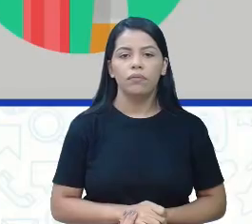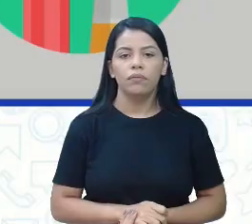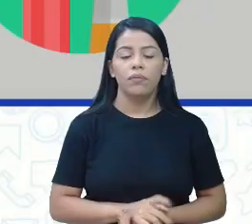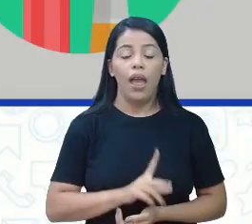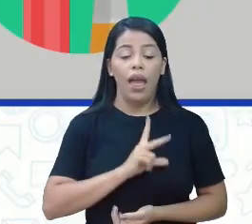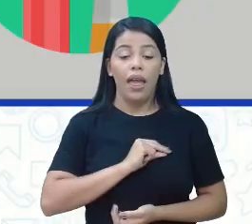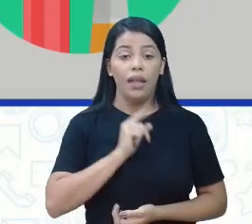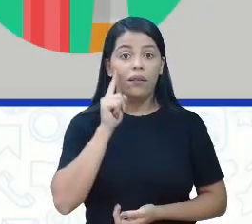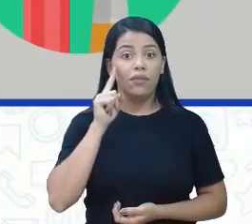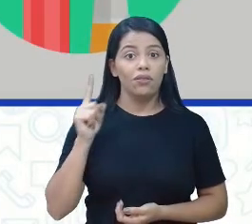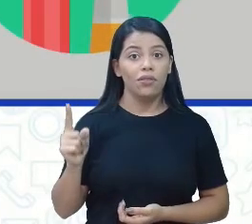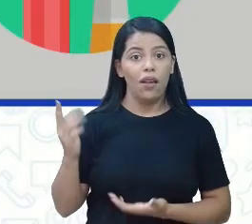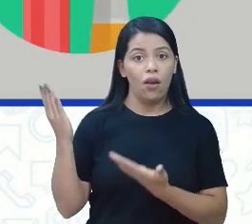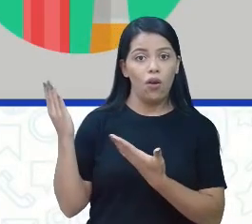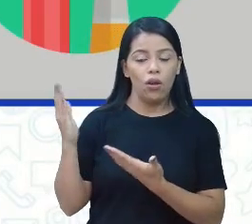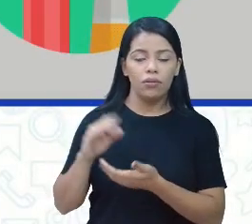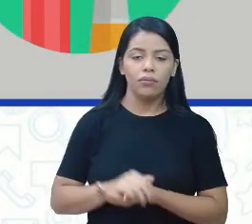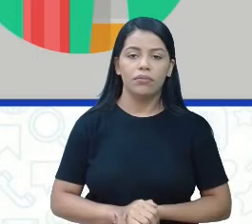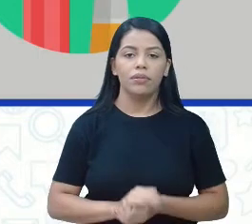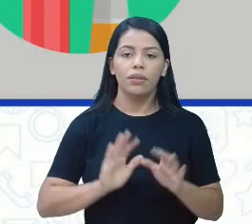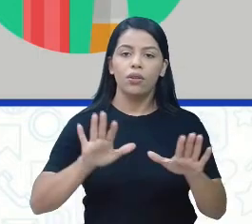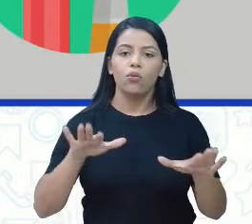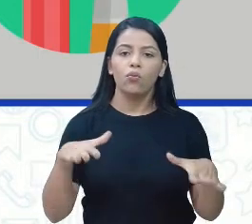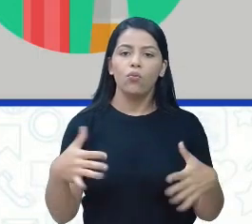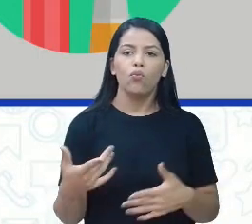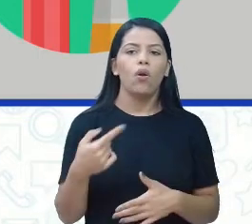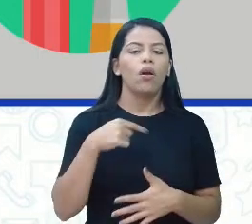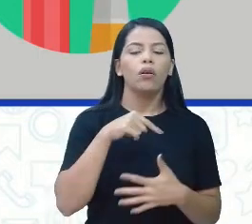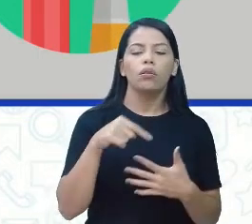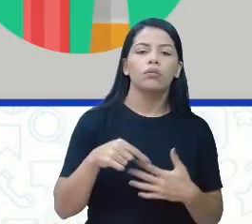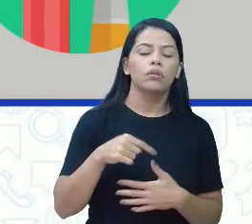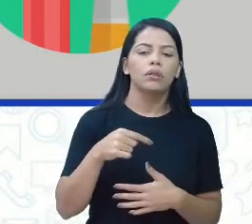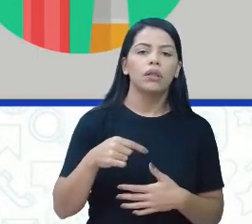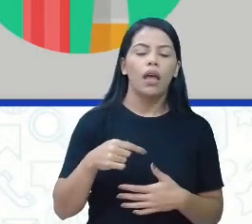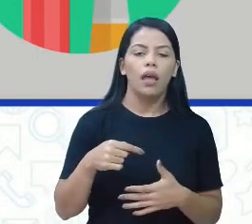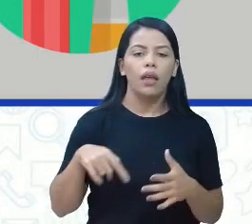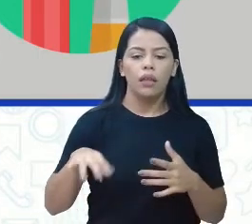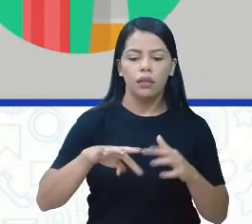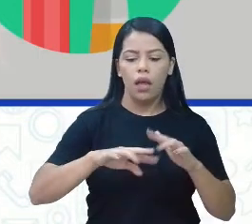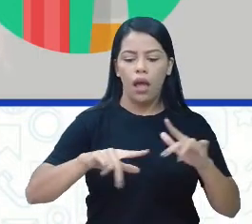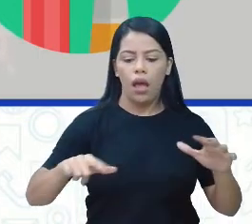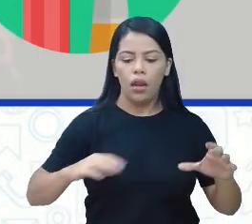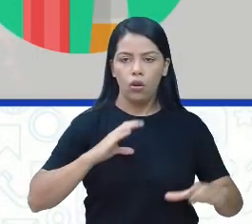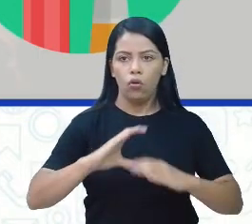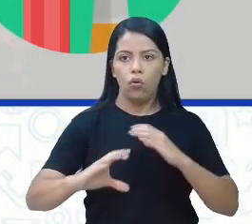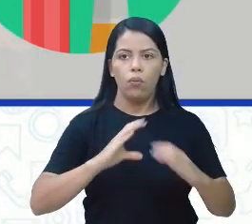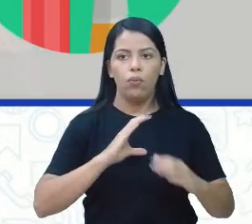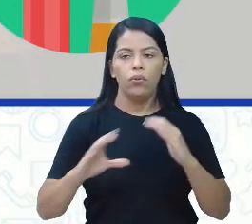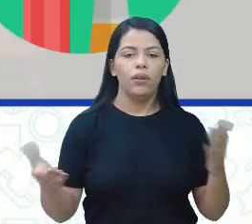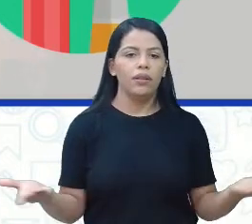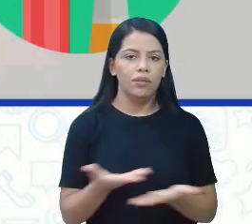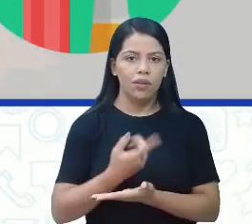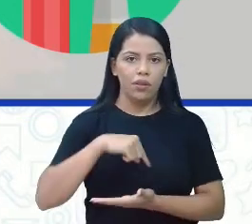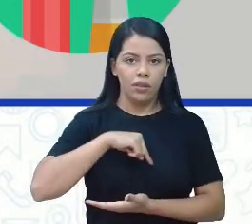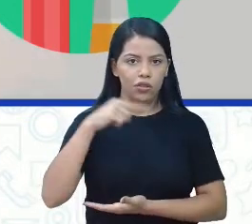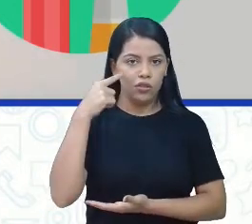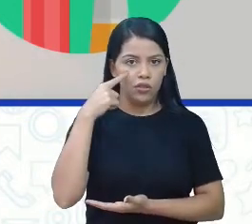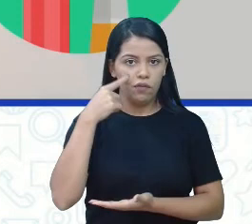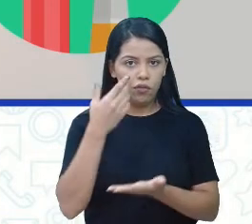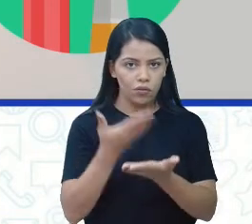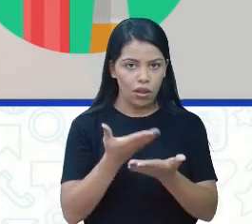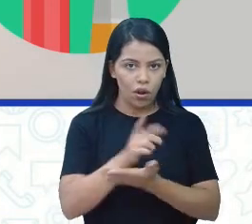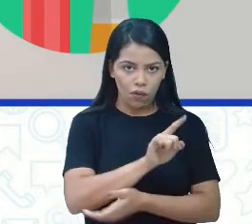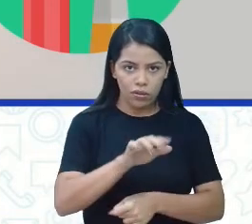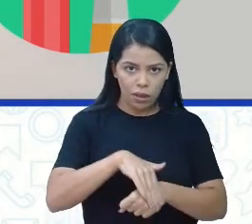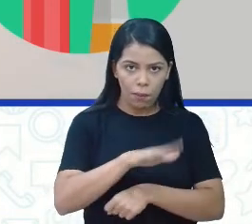Eita, olha lá, olha. Qual dos meios de comunicação de transporte citados na nossa aula de hoje você mais utiliza? Qual